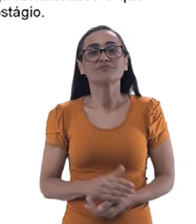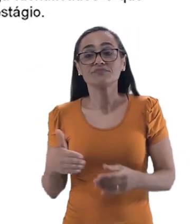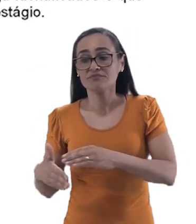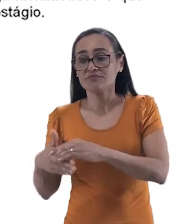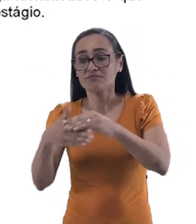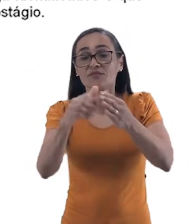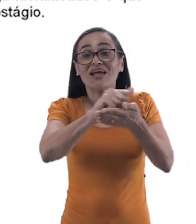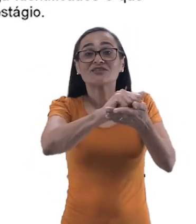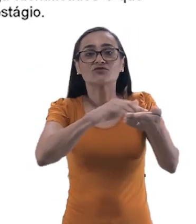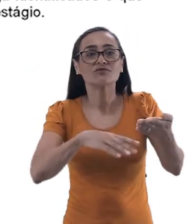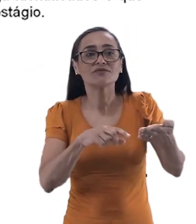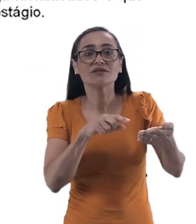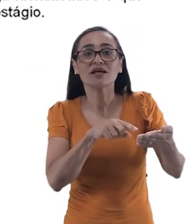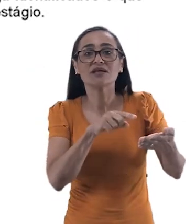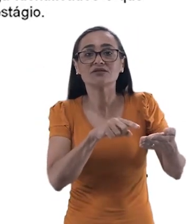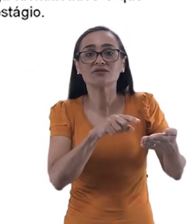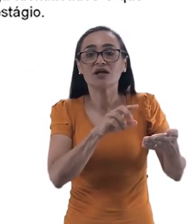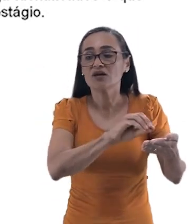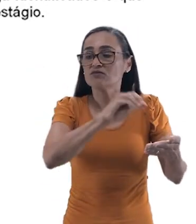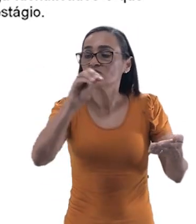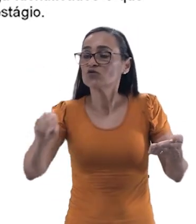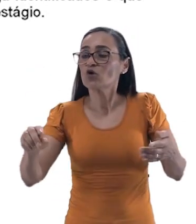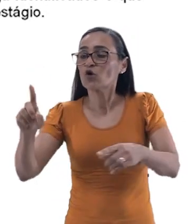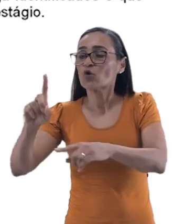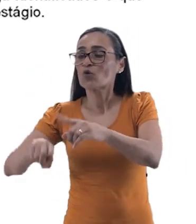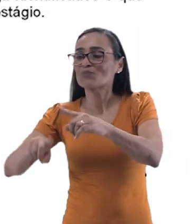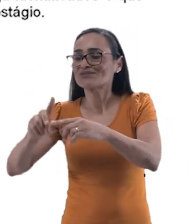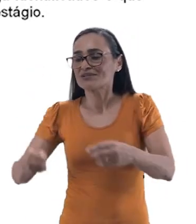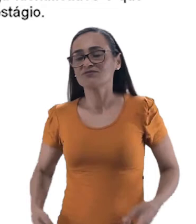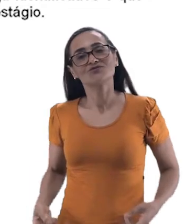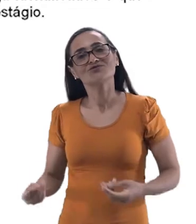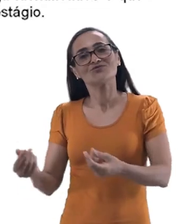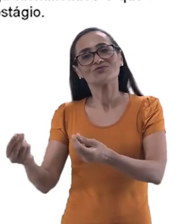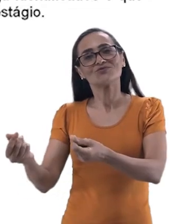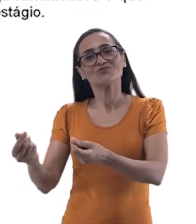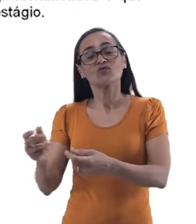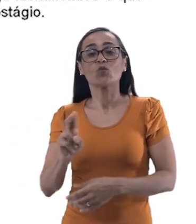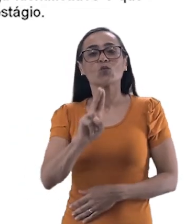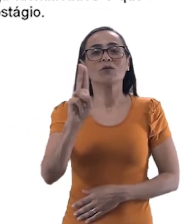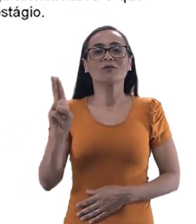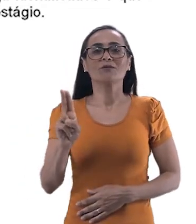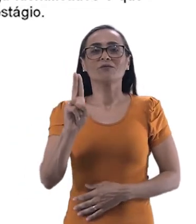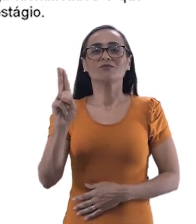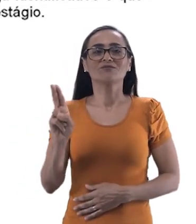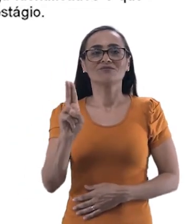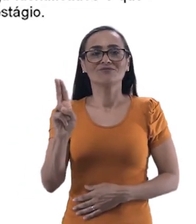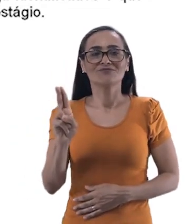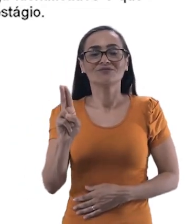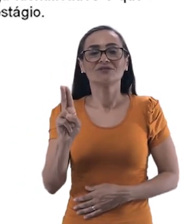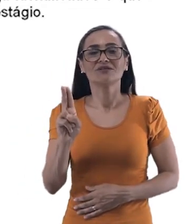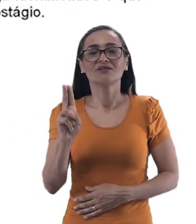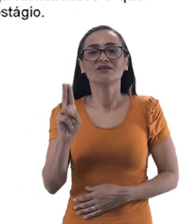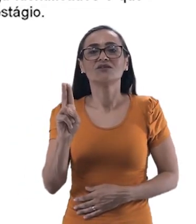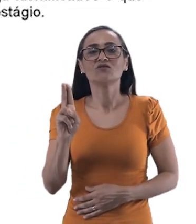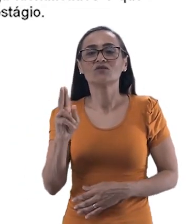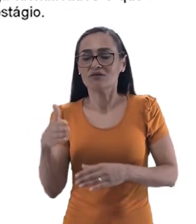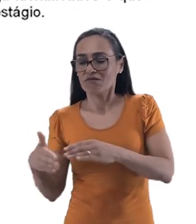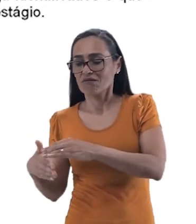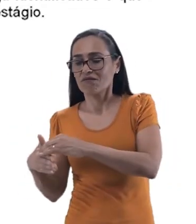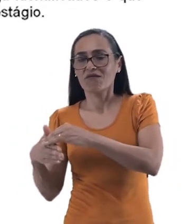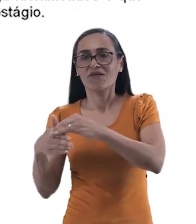direcionar o custo da atividade aos objetos de custos, tá? Usando